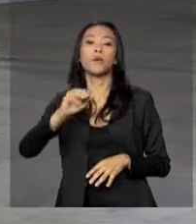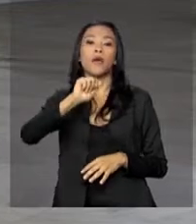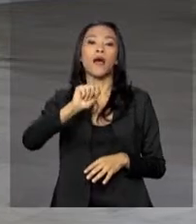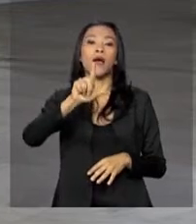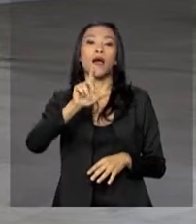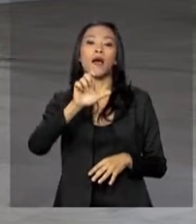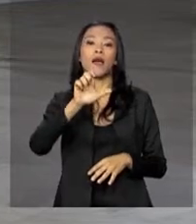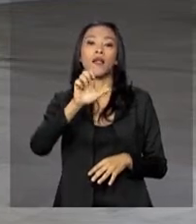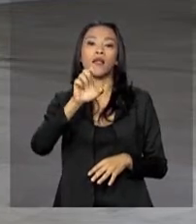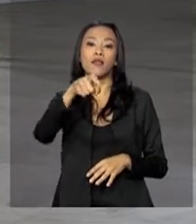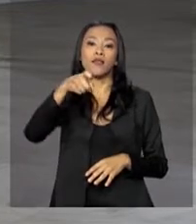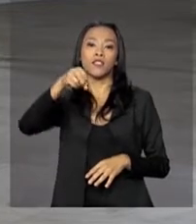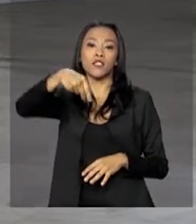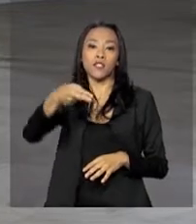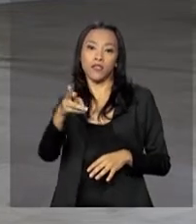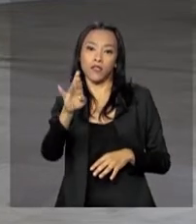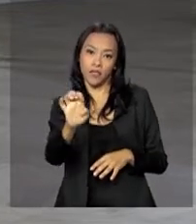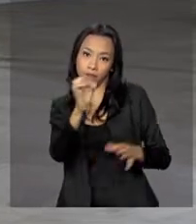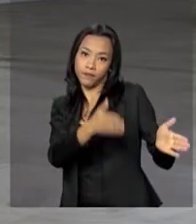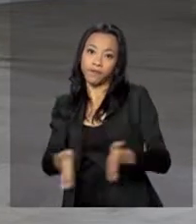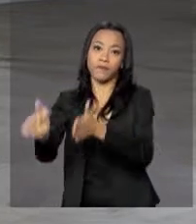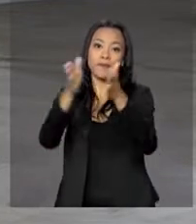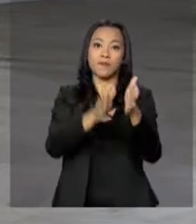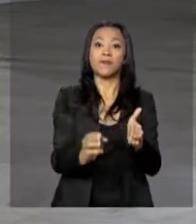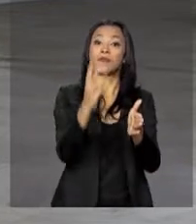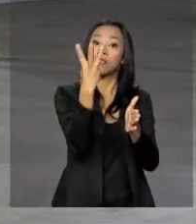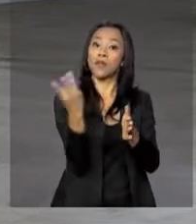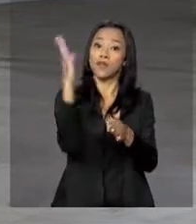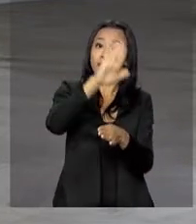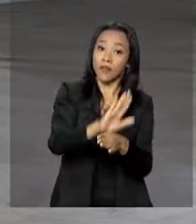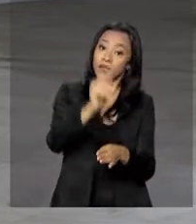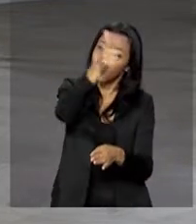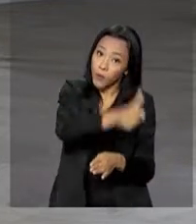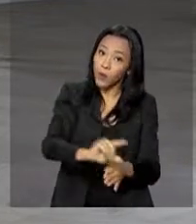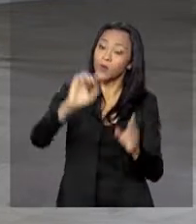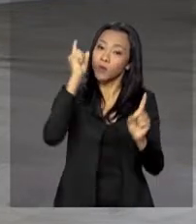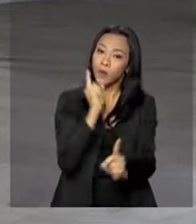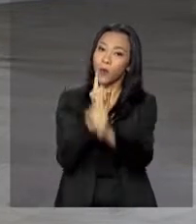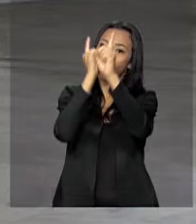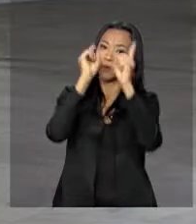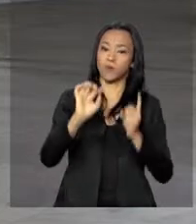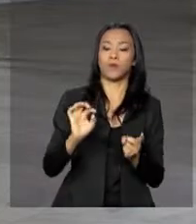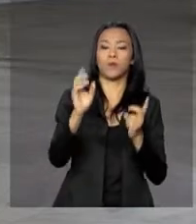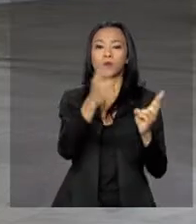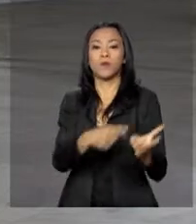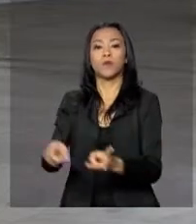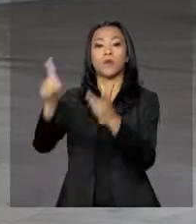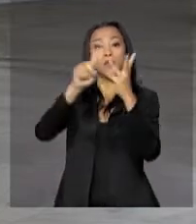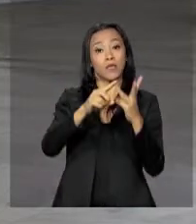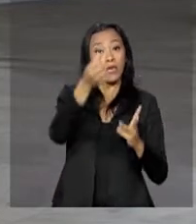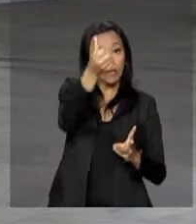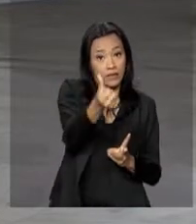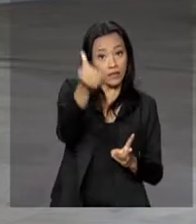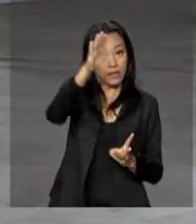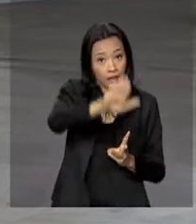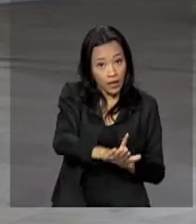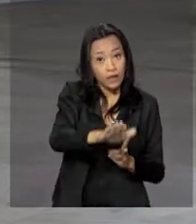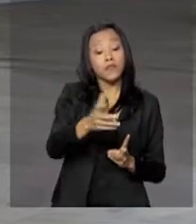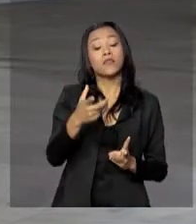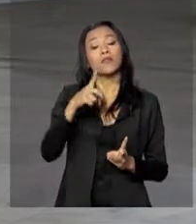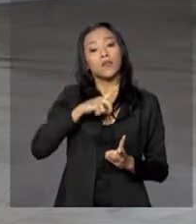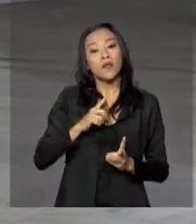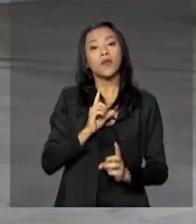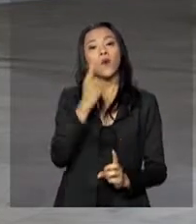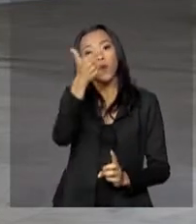às três da tarde a audiência será com executivos do grupo coisa e às seis da tarde o presidente se encontra